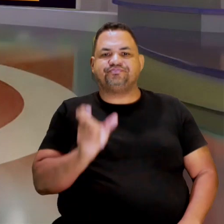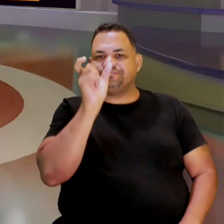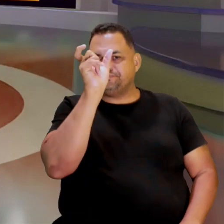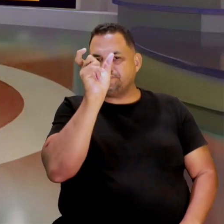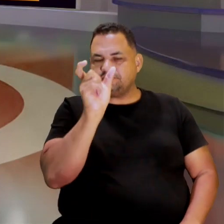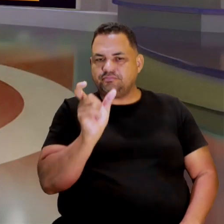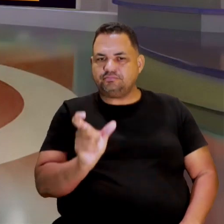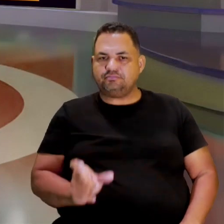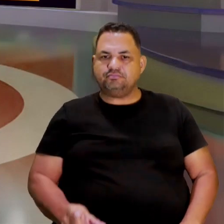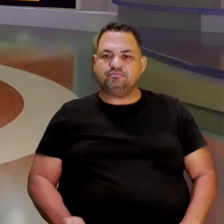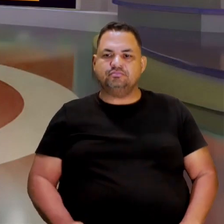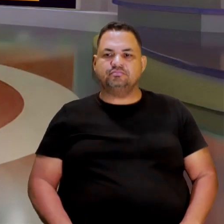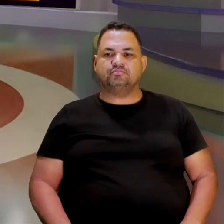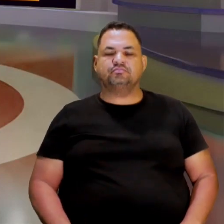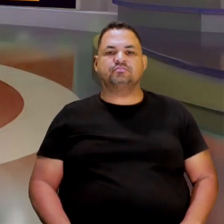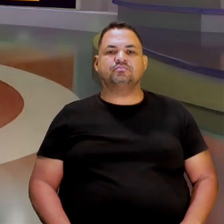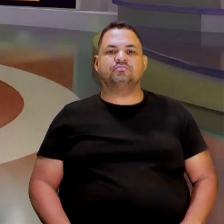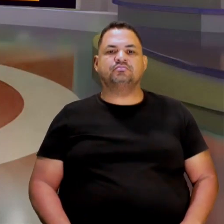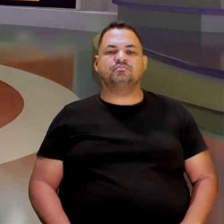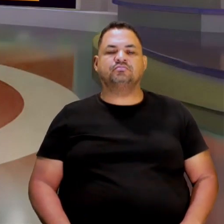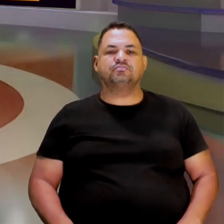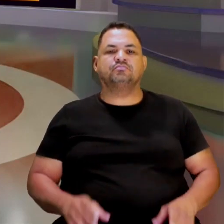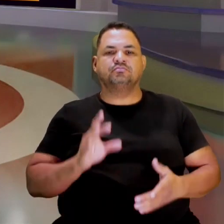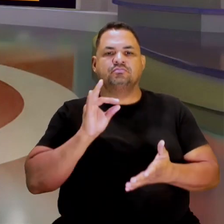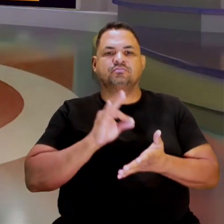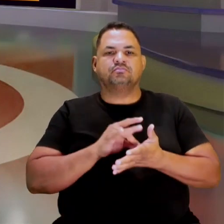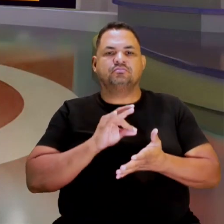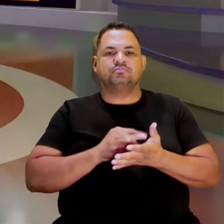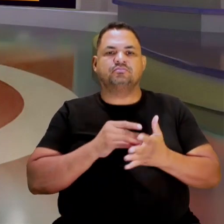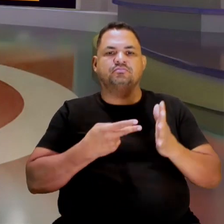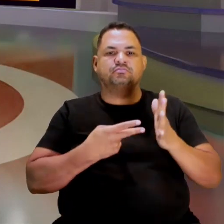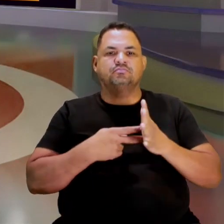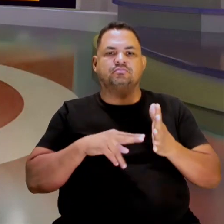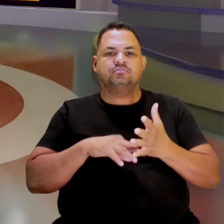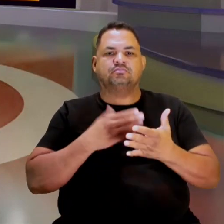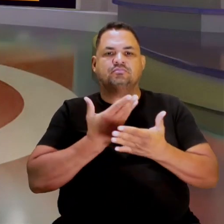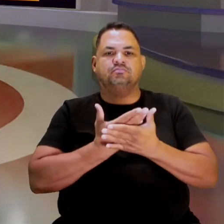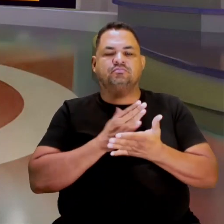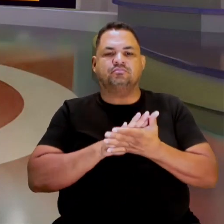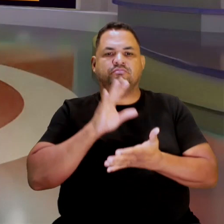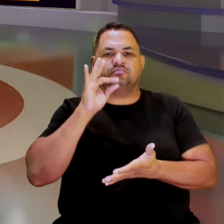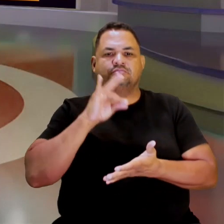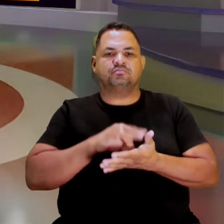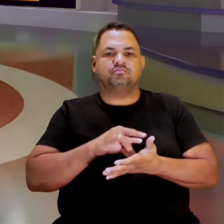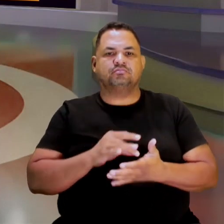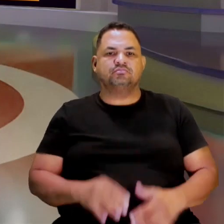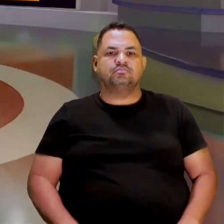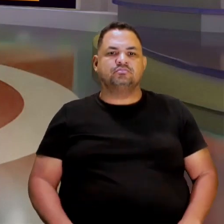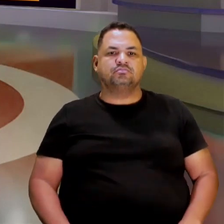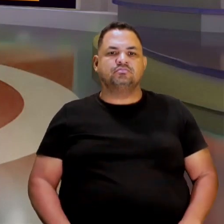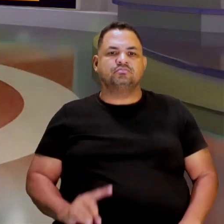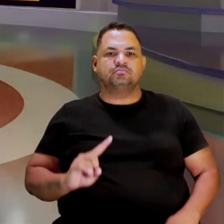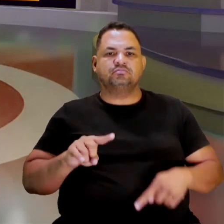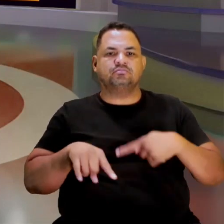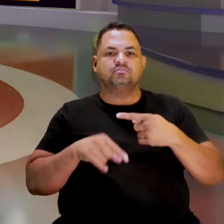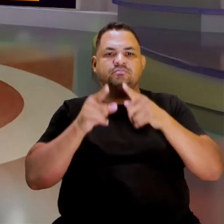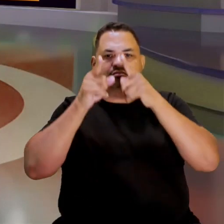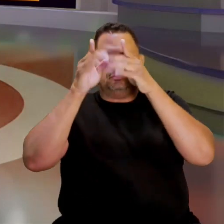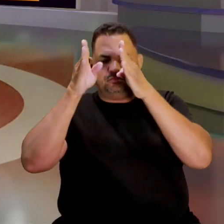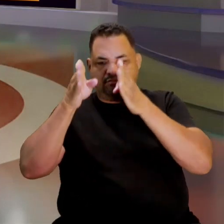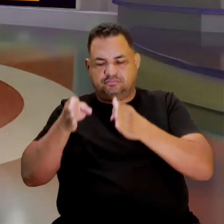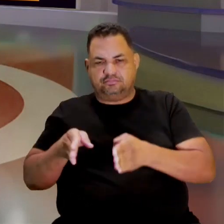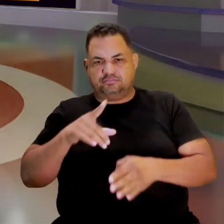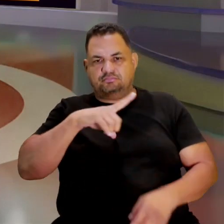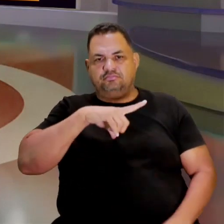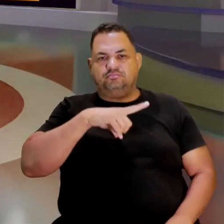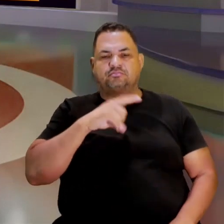palavras que realmente significam, a tradução delas real. No outro quadrinho tinha